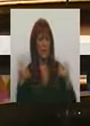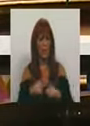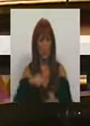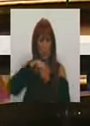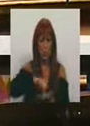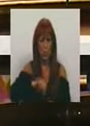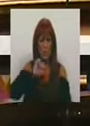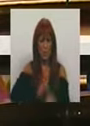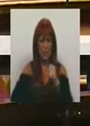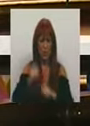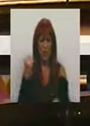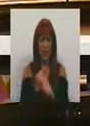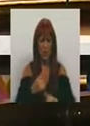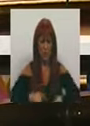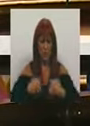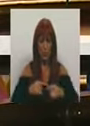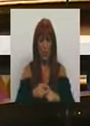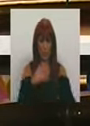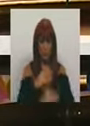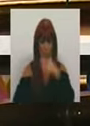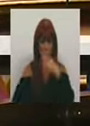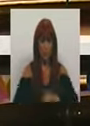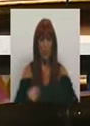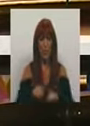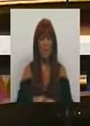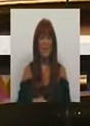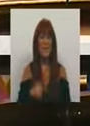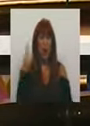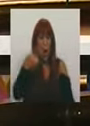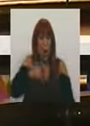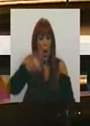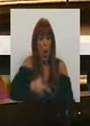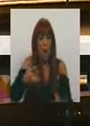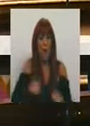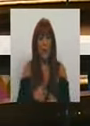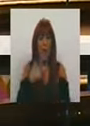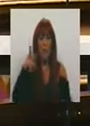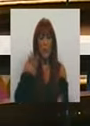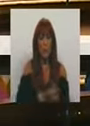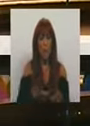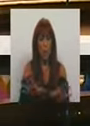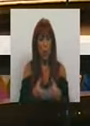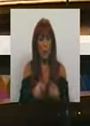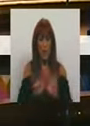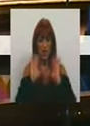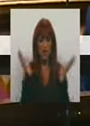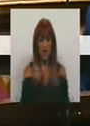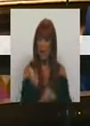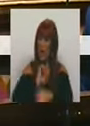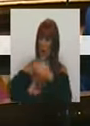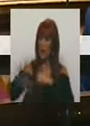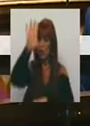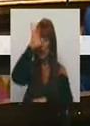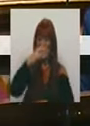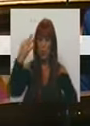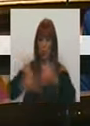núcleo central dos atos próprios dos advogados e solicitadores, aprovada por este Conselho Geral e enviada ao Ministério